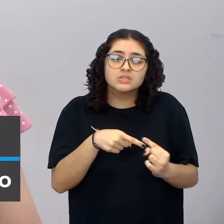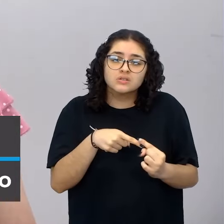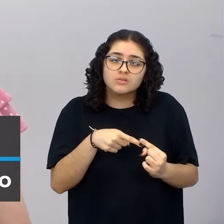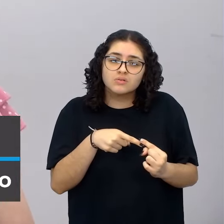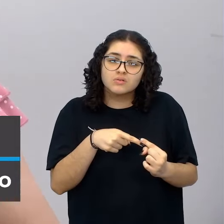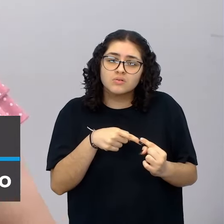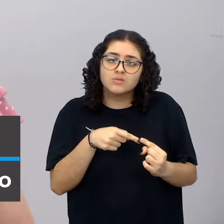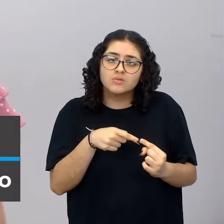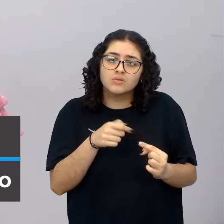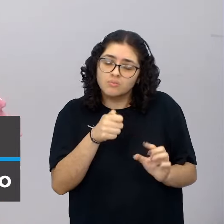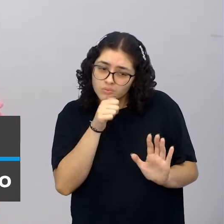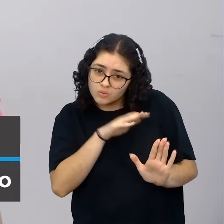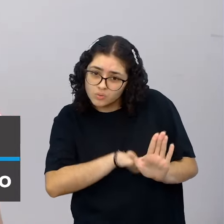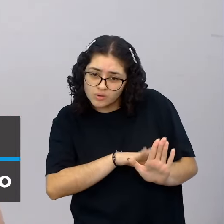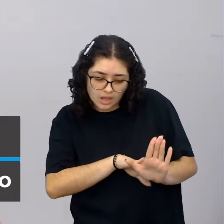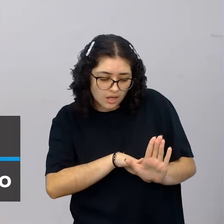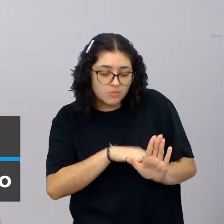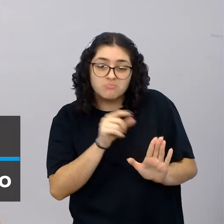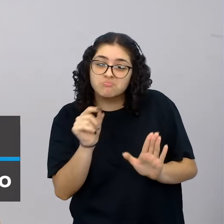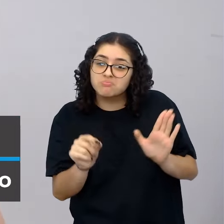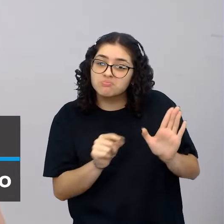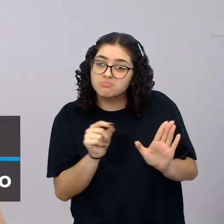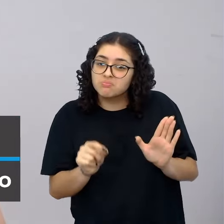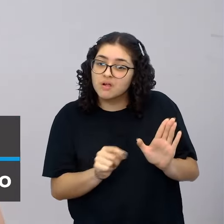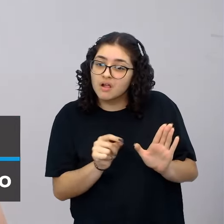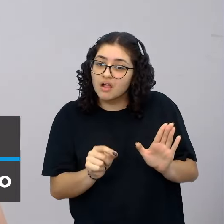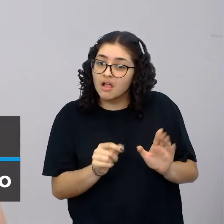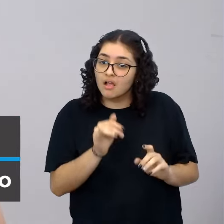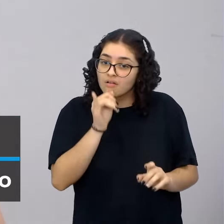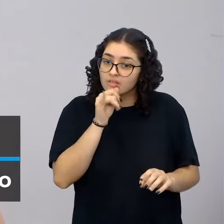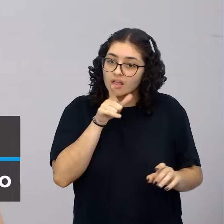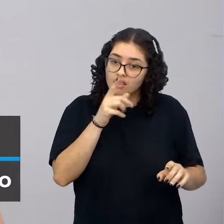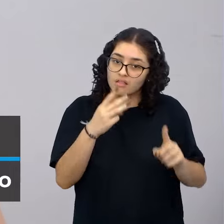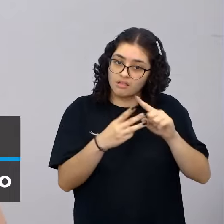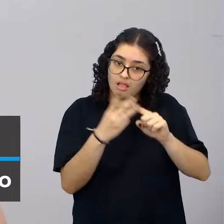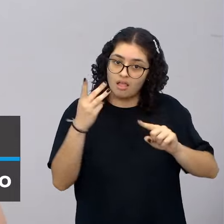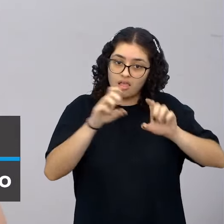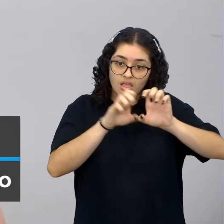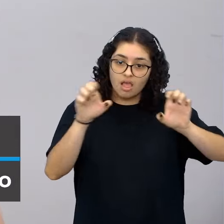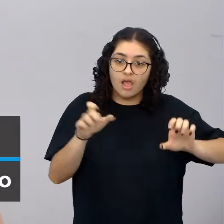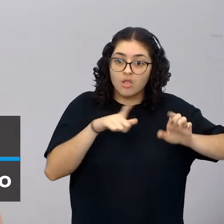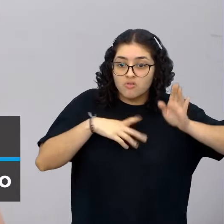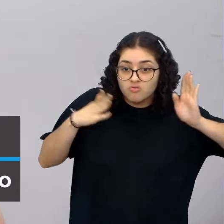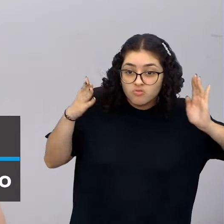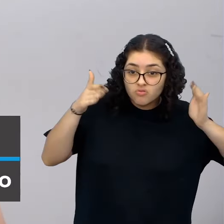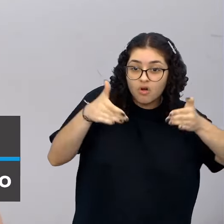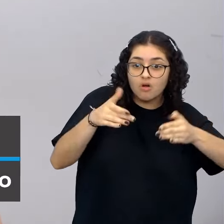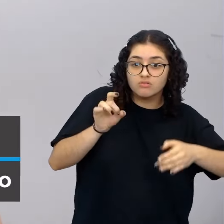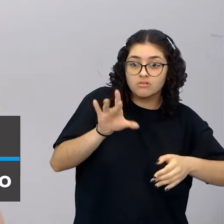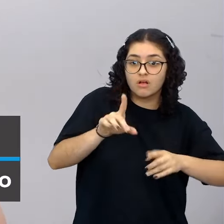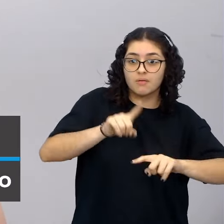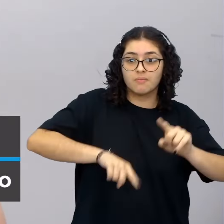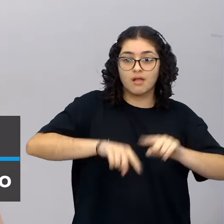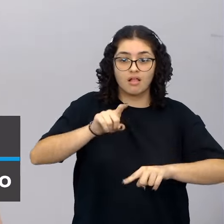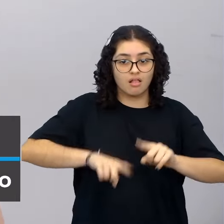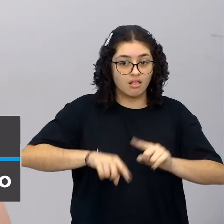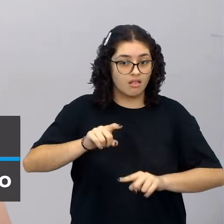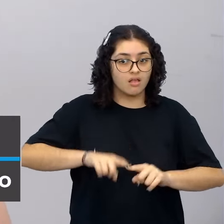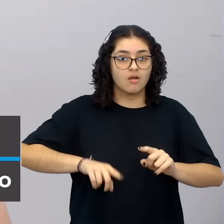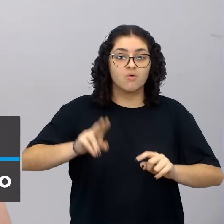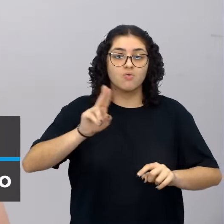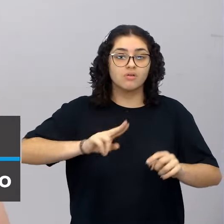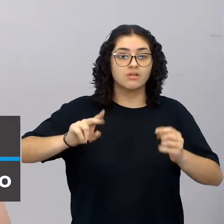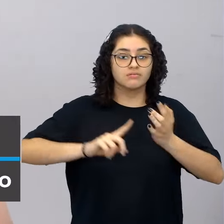está por trás disso tudo? Então, quando a gente traz esses 3 eixos, a gente não tem um foco só no equipamento, só no uso